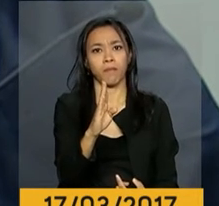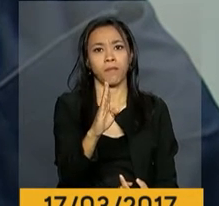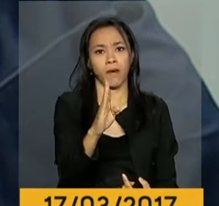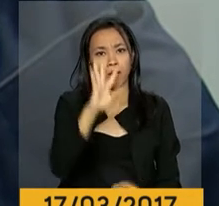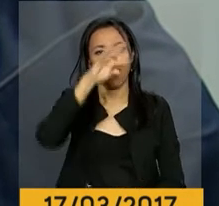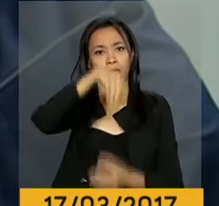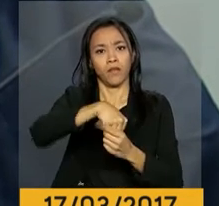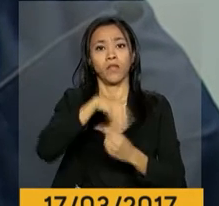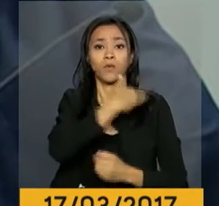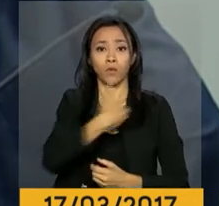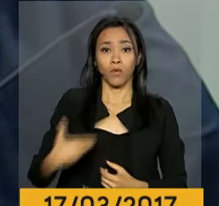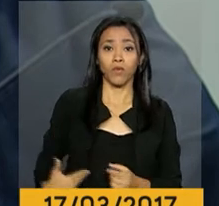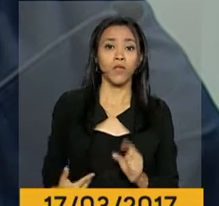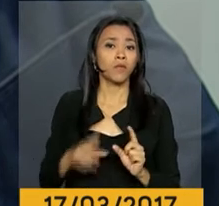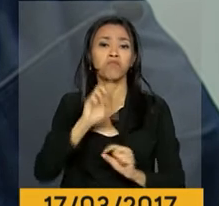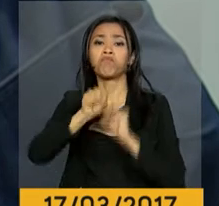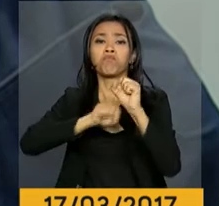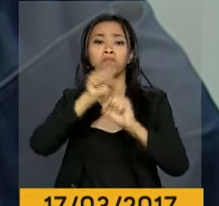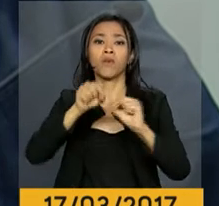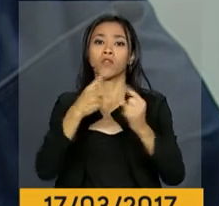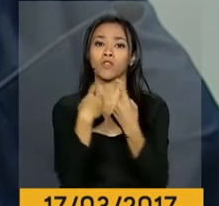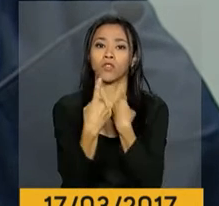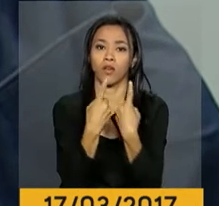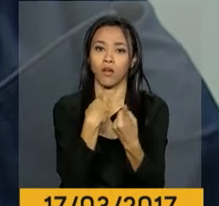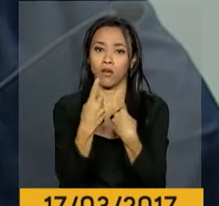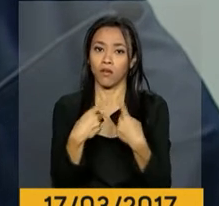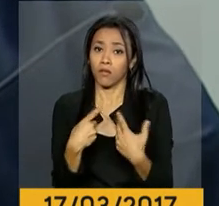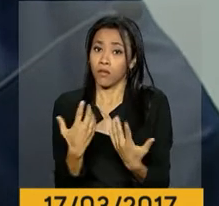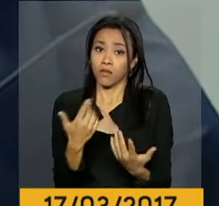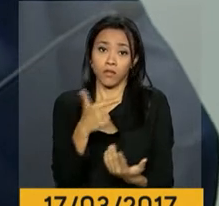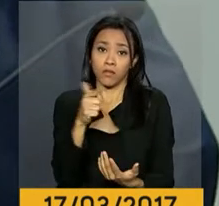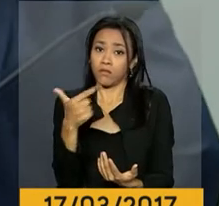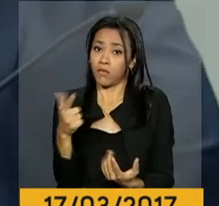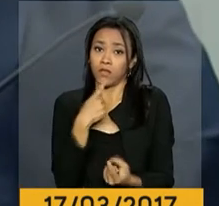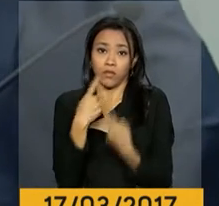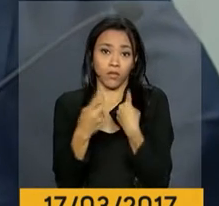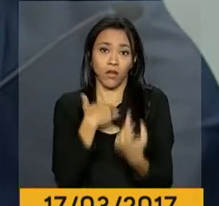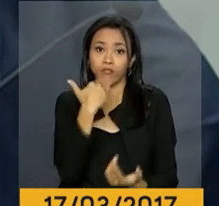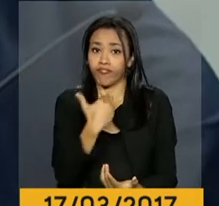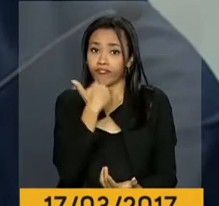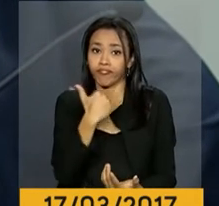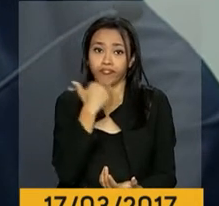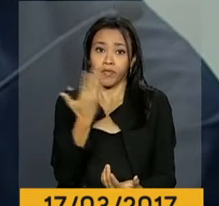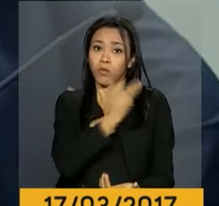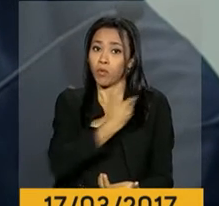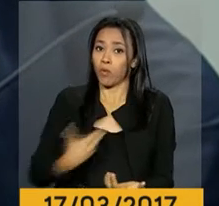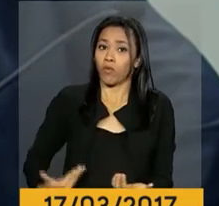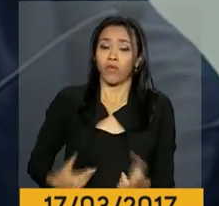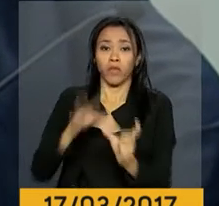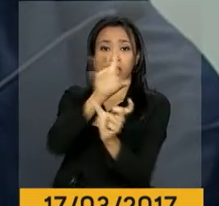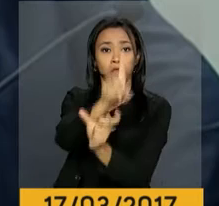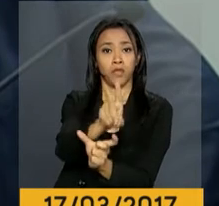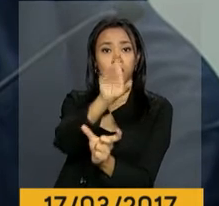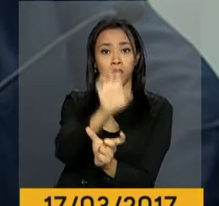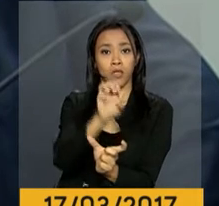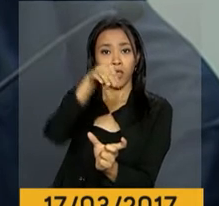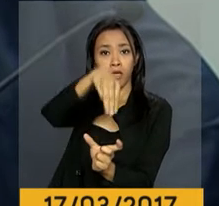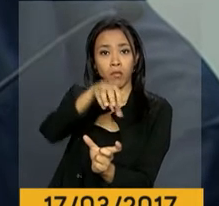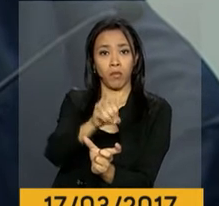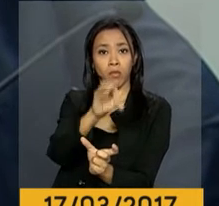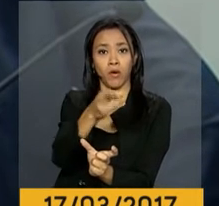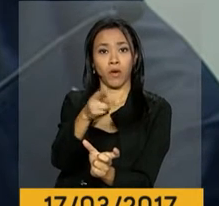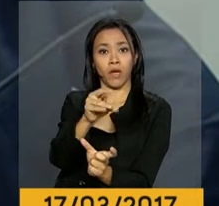nosso governo é o diálogo. Sem diálogo, numa sociedade democrática, num presidencialismo democrático, não há